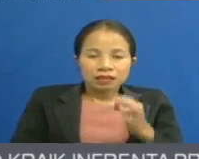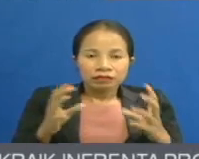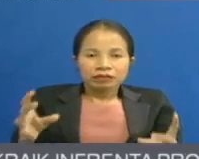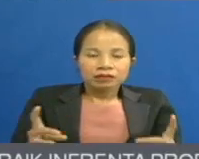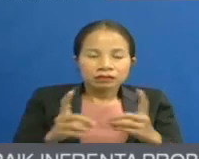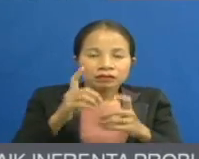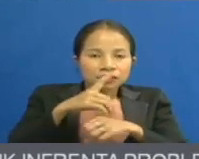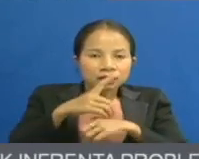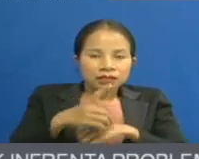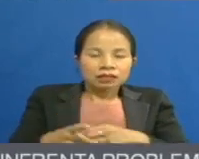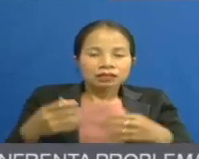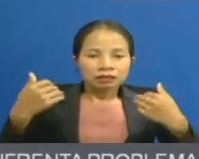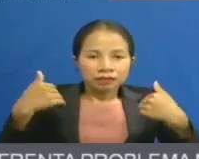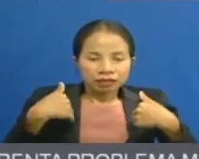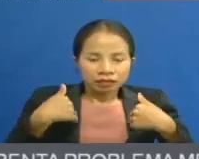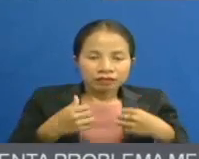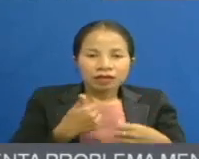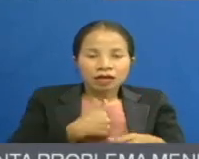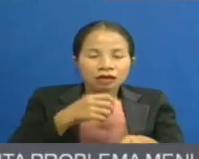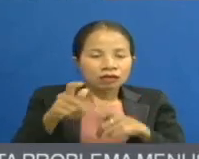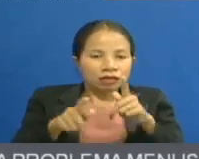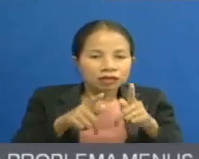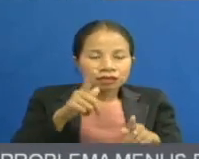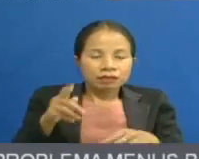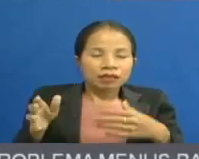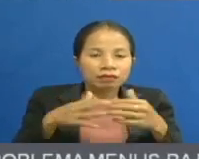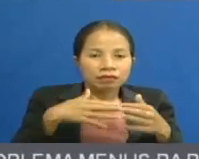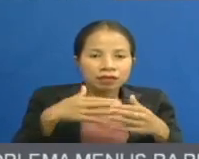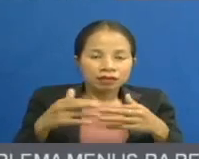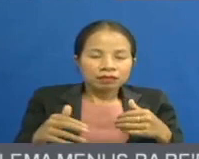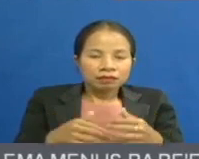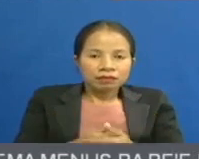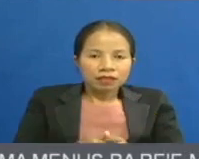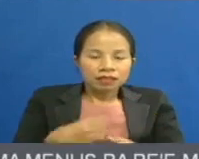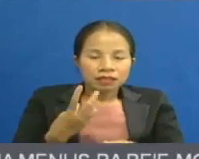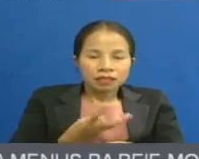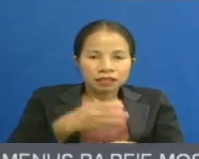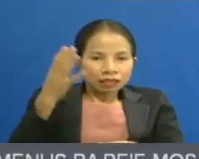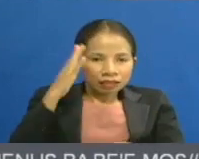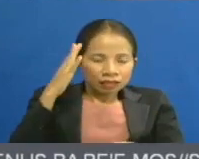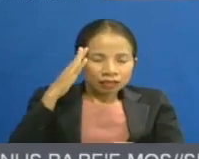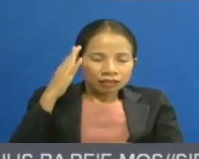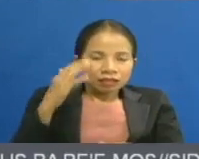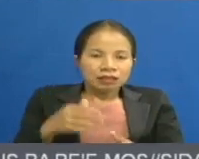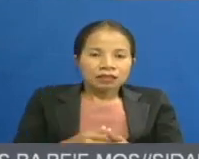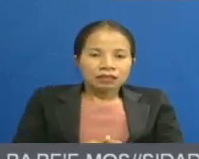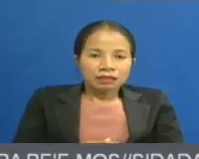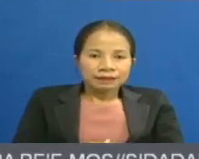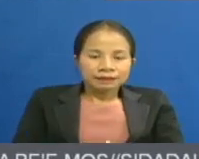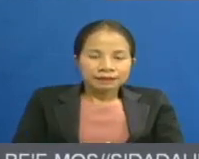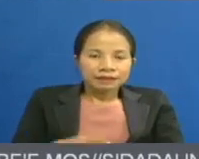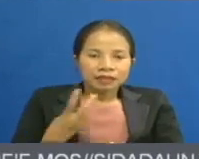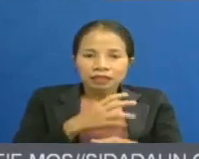desastre nebe mosu a halo ke mania nebe bye bye ita tene ke ita